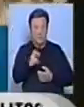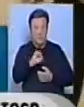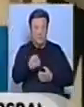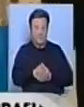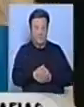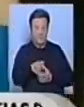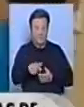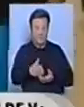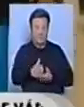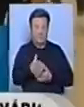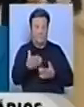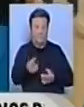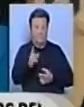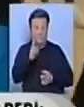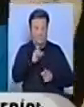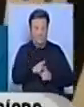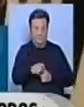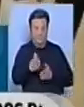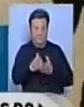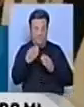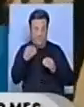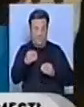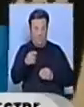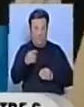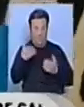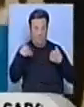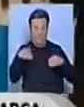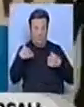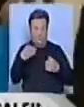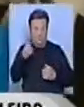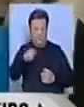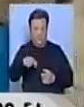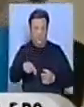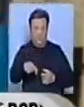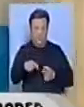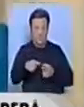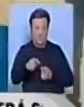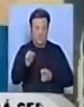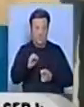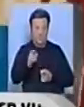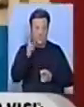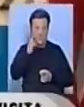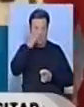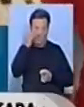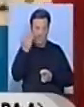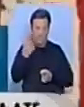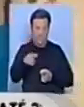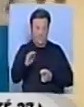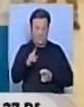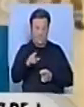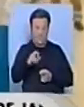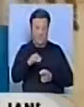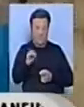E aqui decorre então ainda a aula de educação física. Hoje não está um dia de verão de São